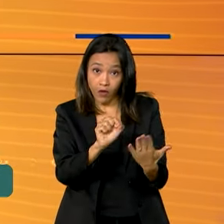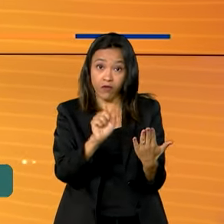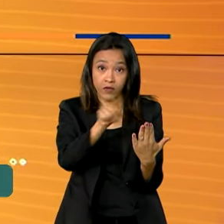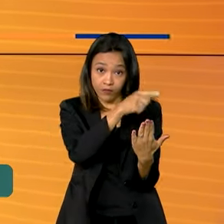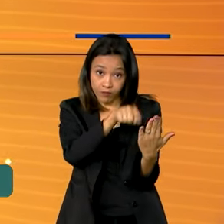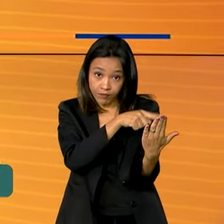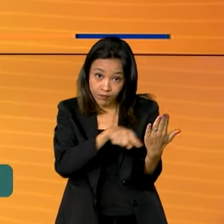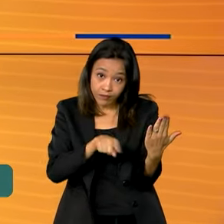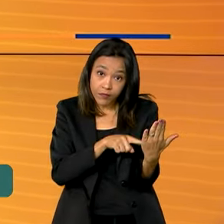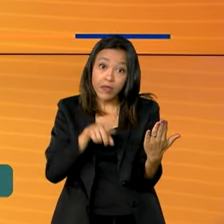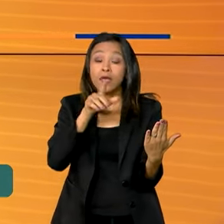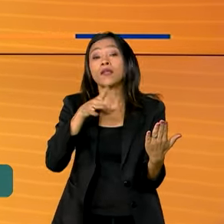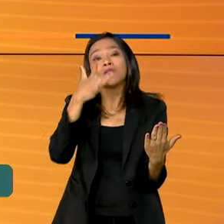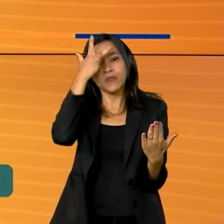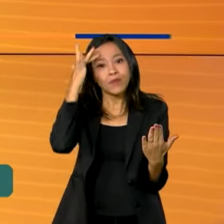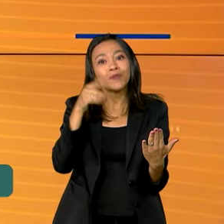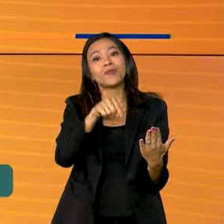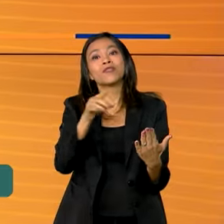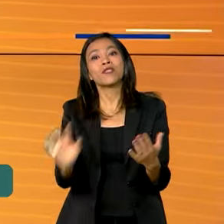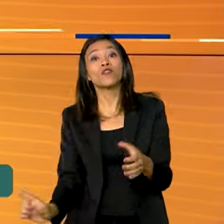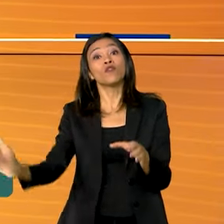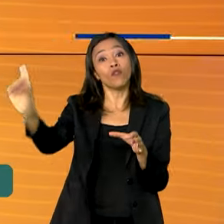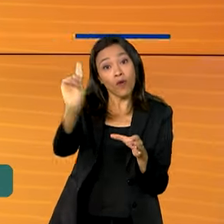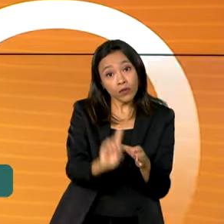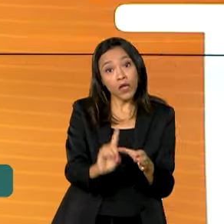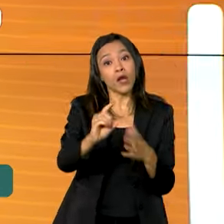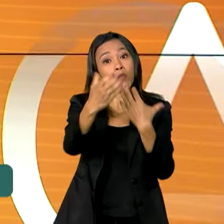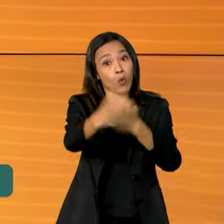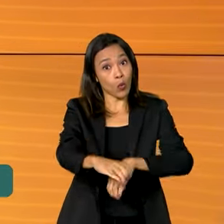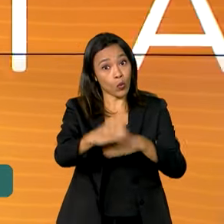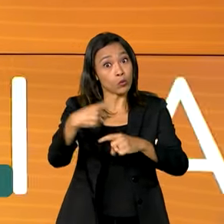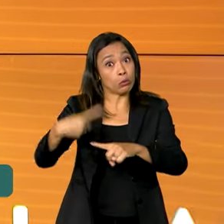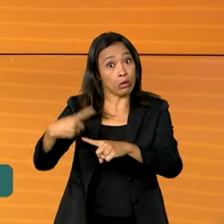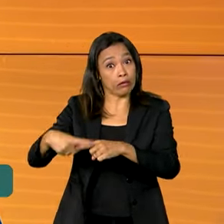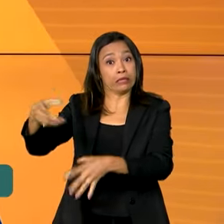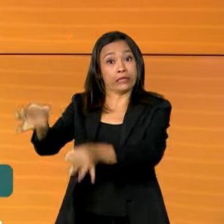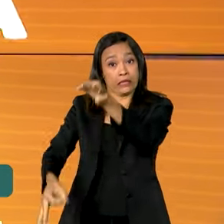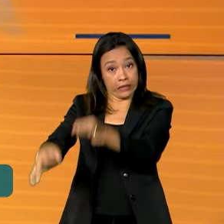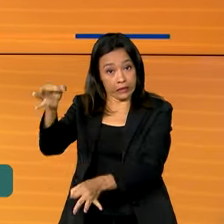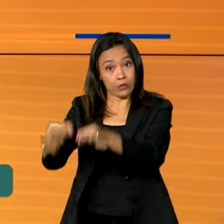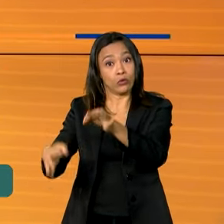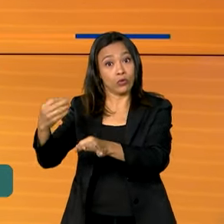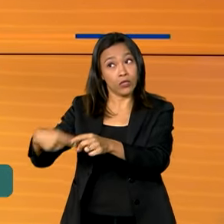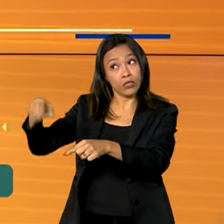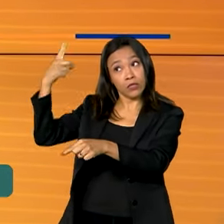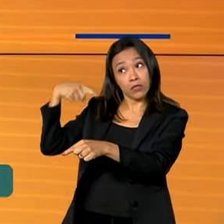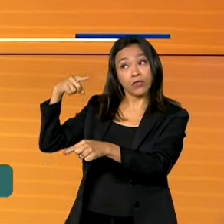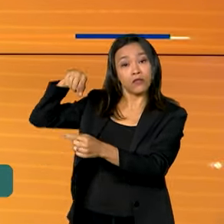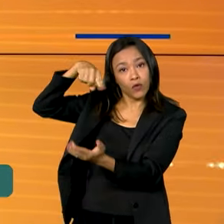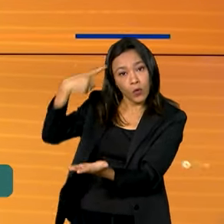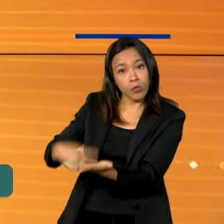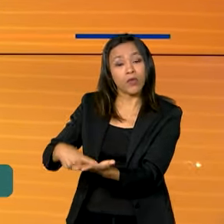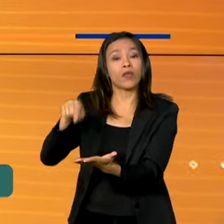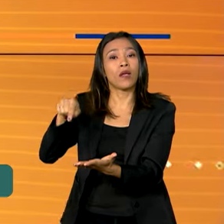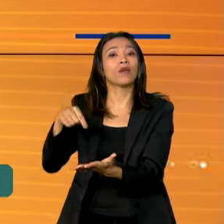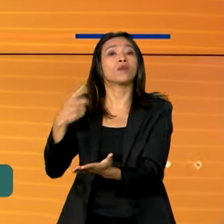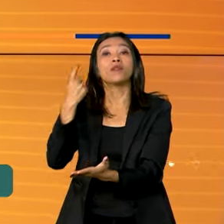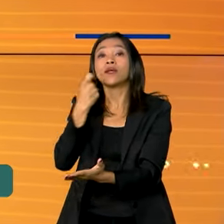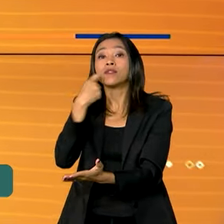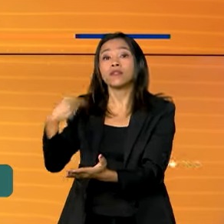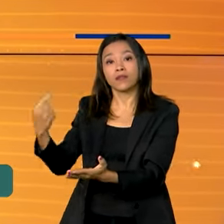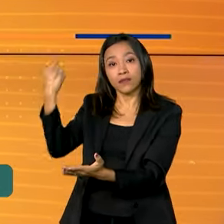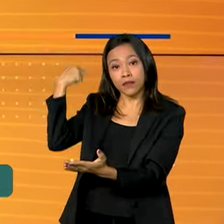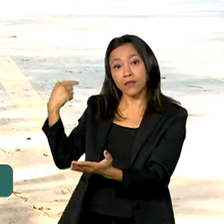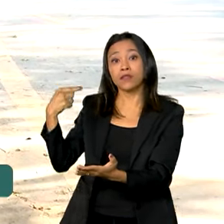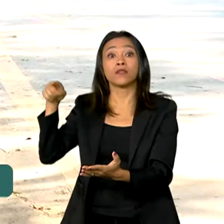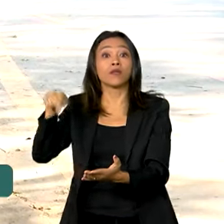candidatos reintegrados ao concurso, depois de um acordo judicial que foi firmado na última sexta-feira com o Ministério Público